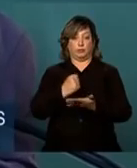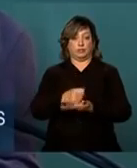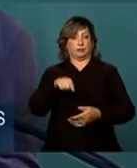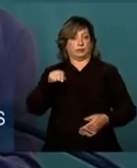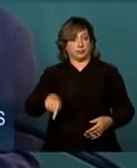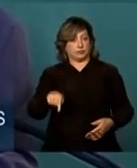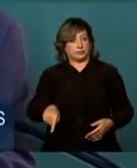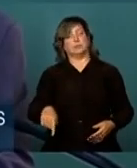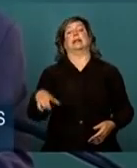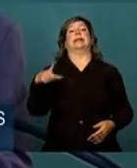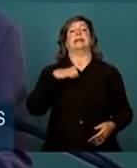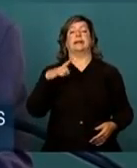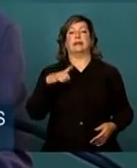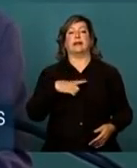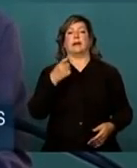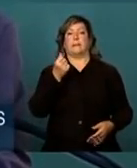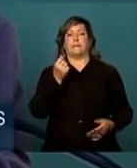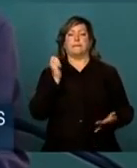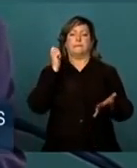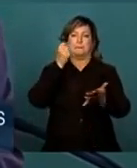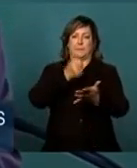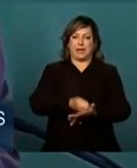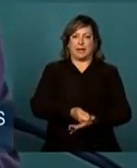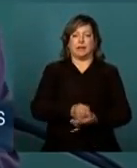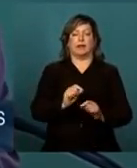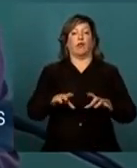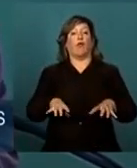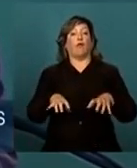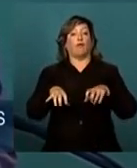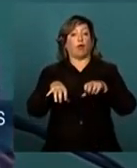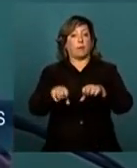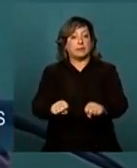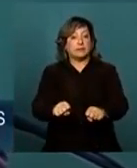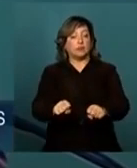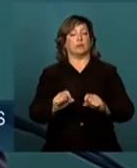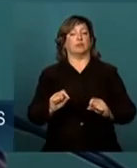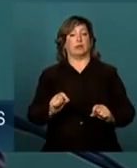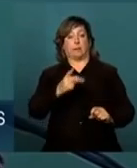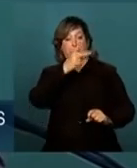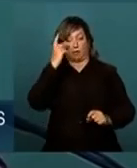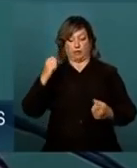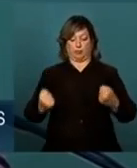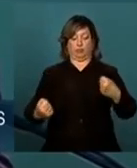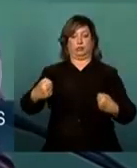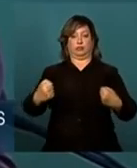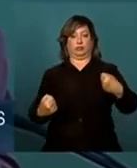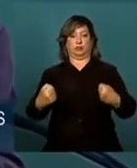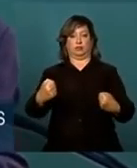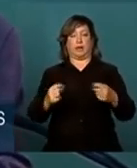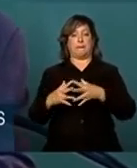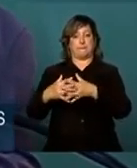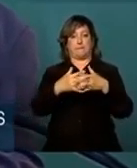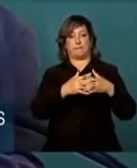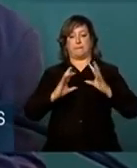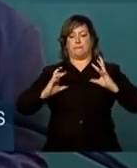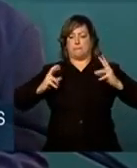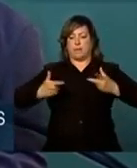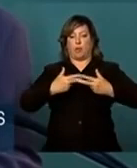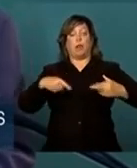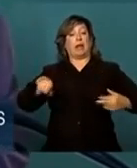pagamos a formação e a capacitação dos operadores das máquinas. O contrato